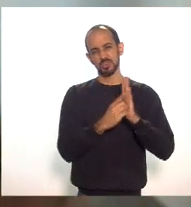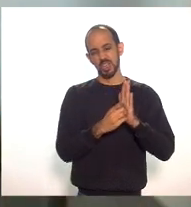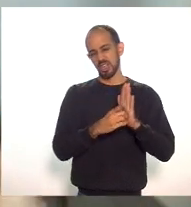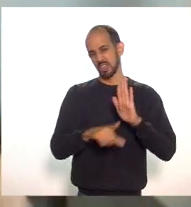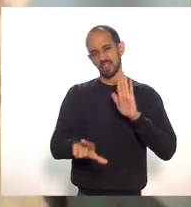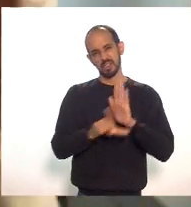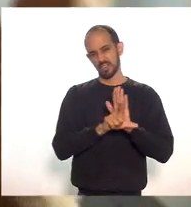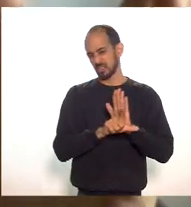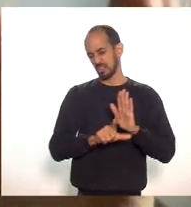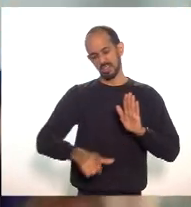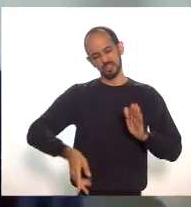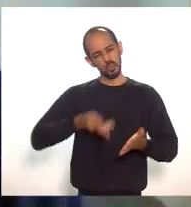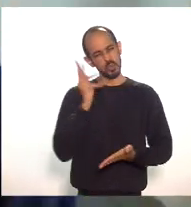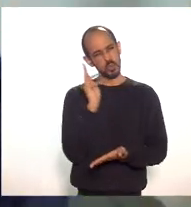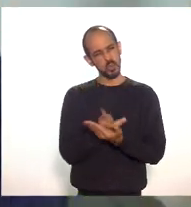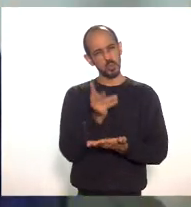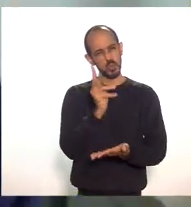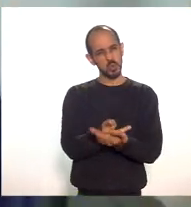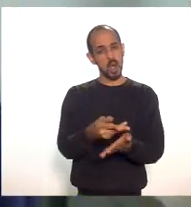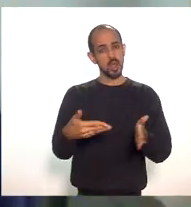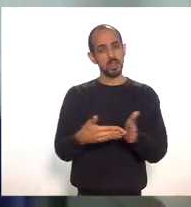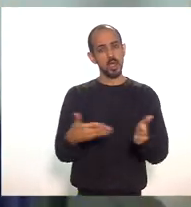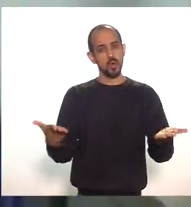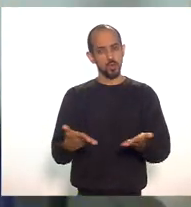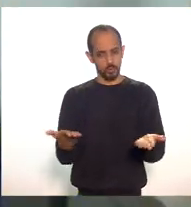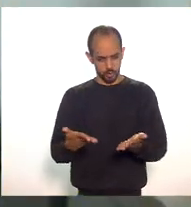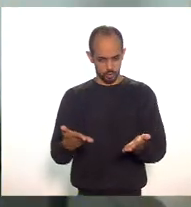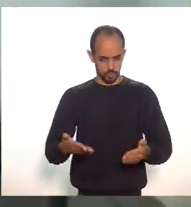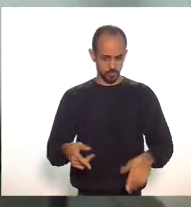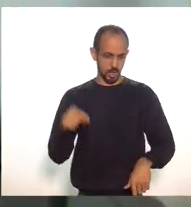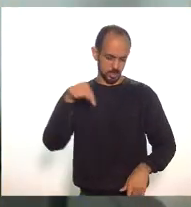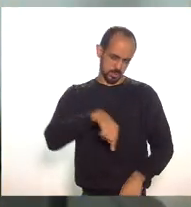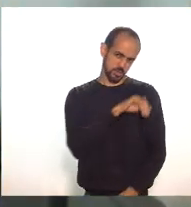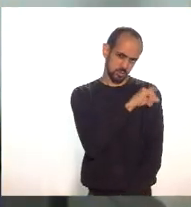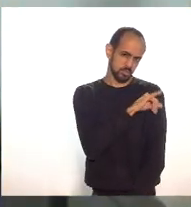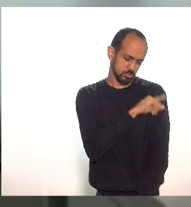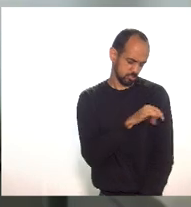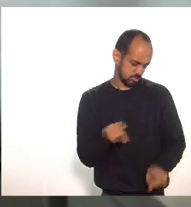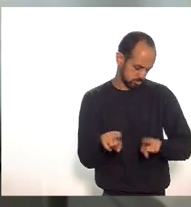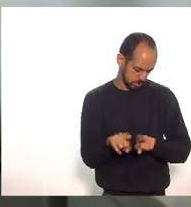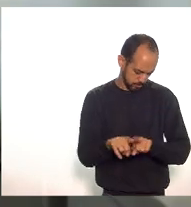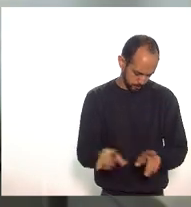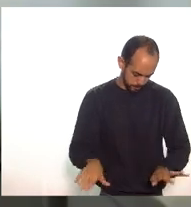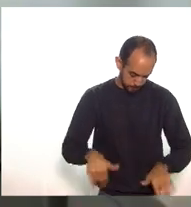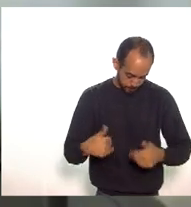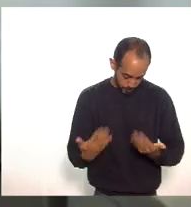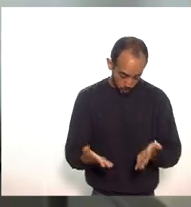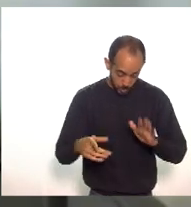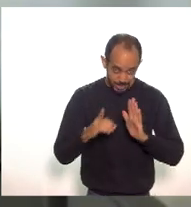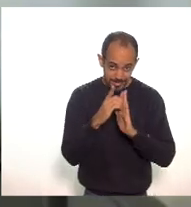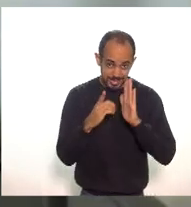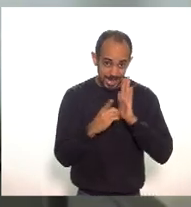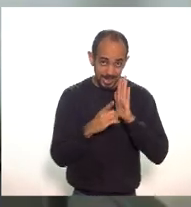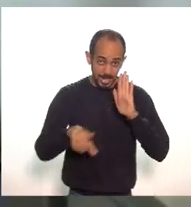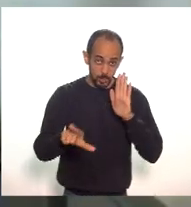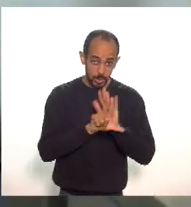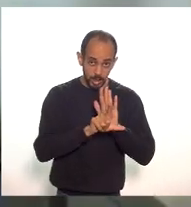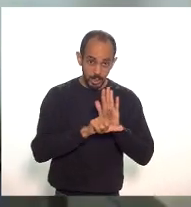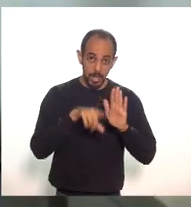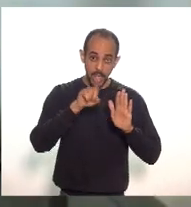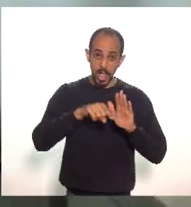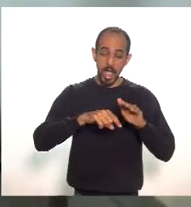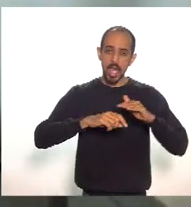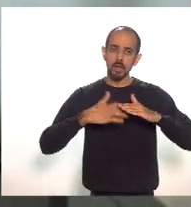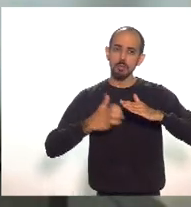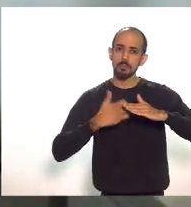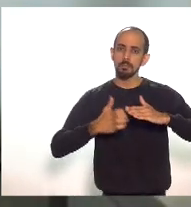até hoje muitos da katley inclusive aqui no estado do Rio de Janeiro e lá nesse declara também era uma companhia